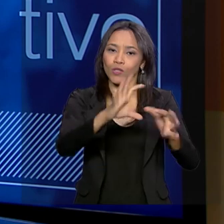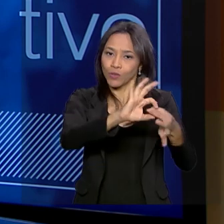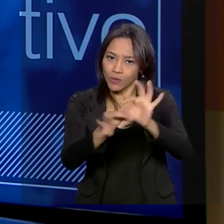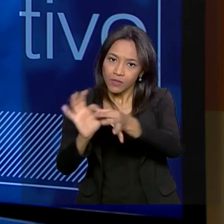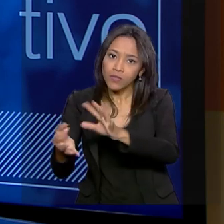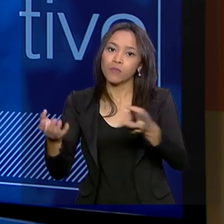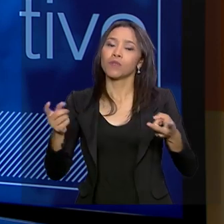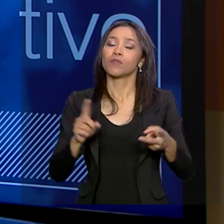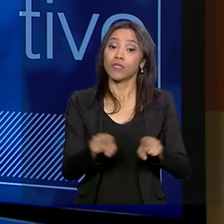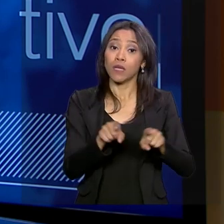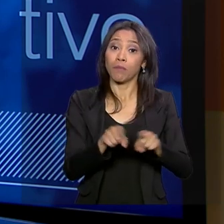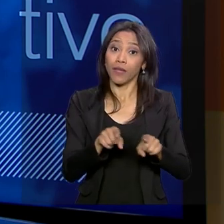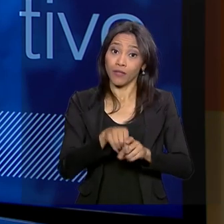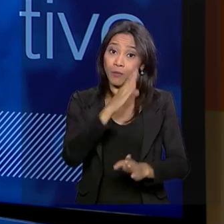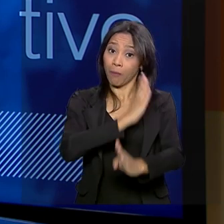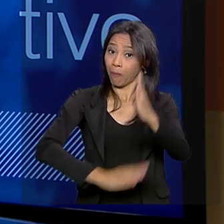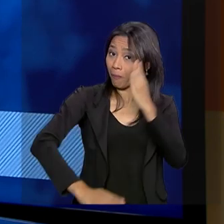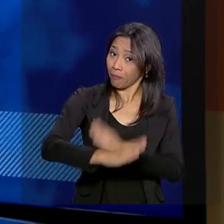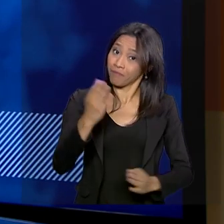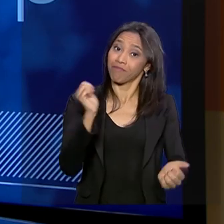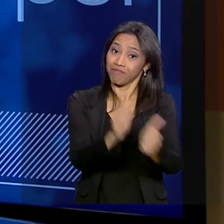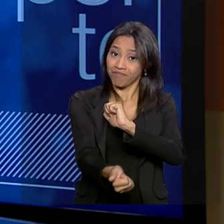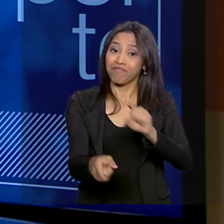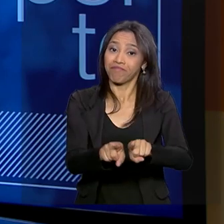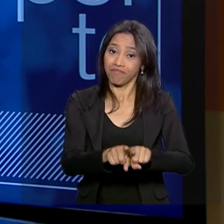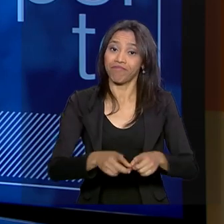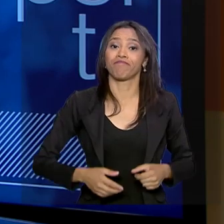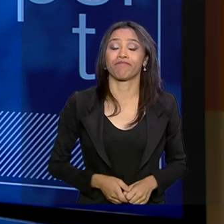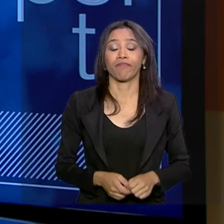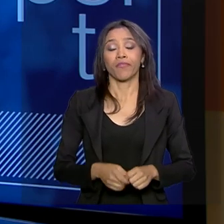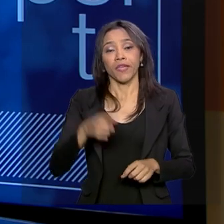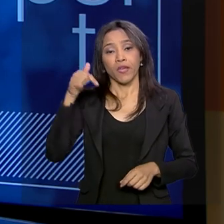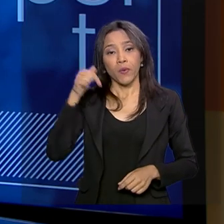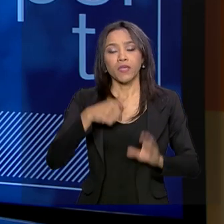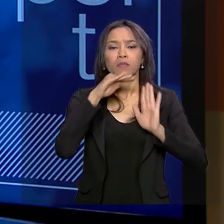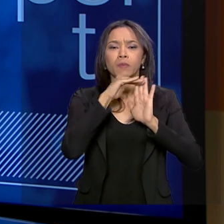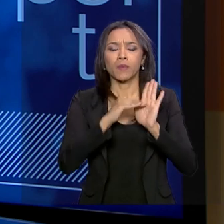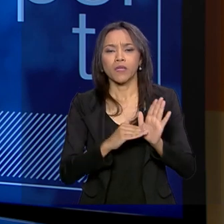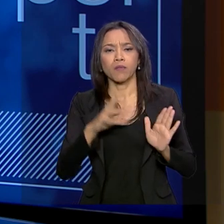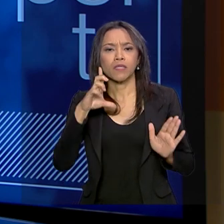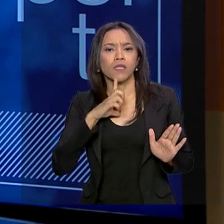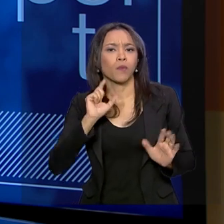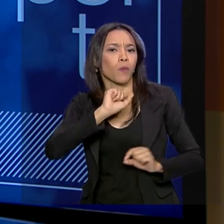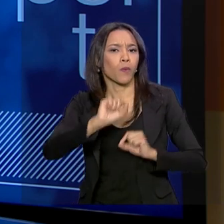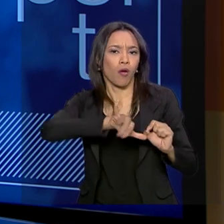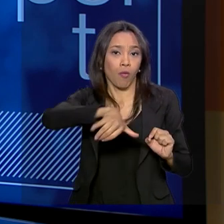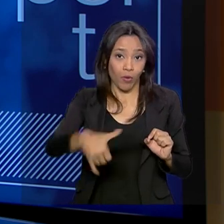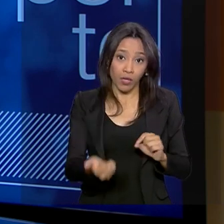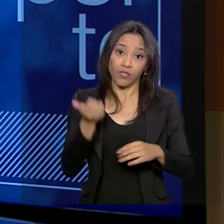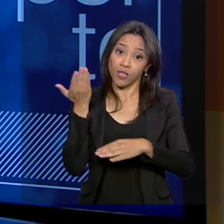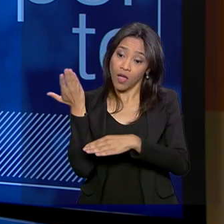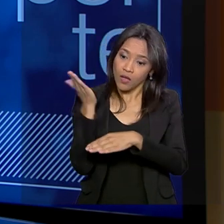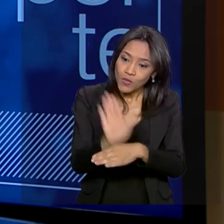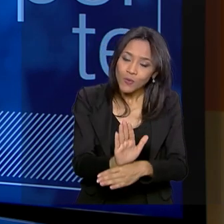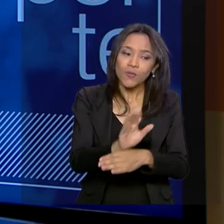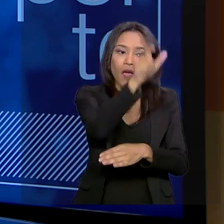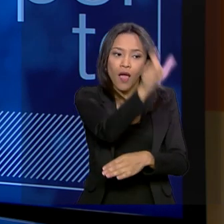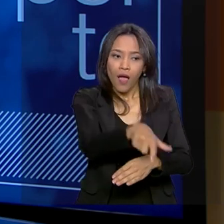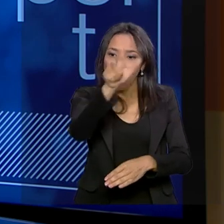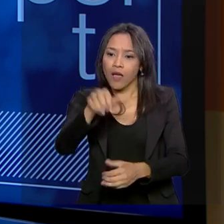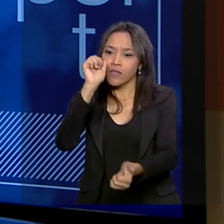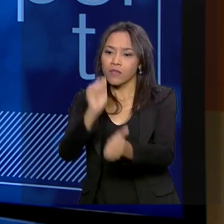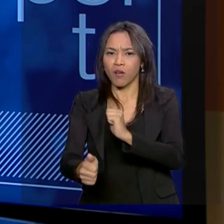e paralímpicos, né? E a gente tem, com esse programa, tem a possibilidade de ajudar os atletas em todos